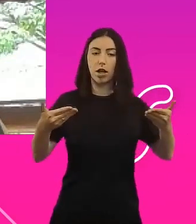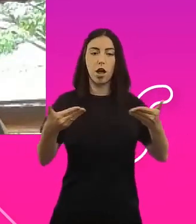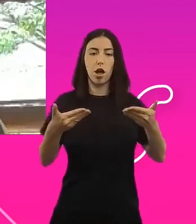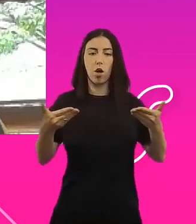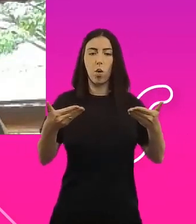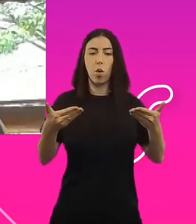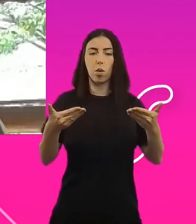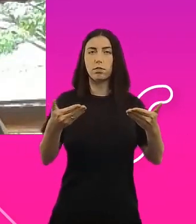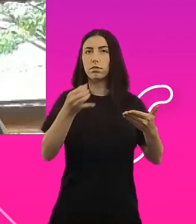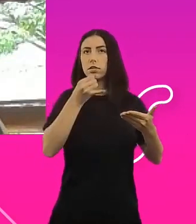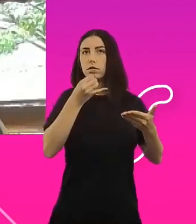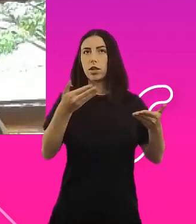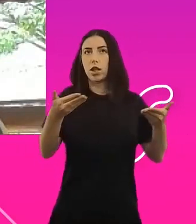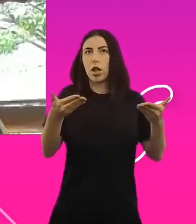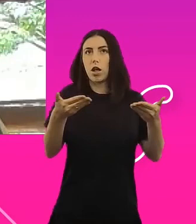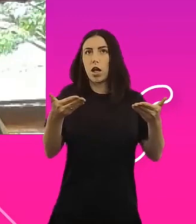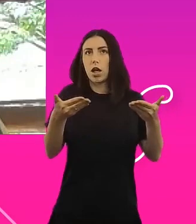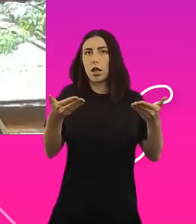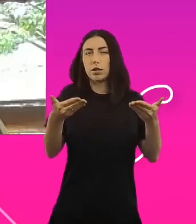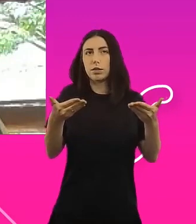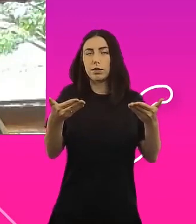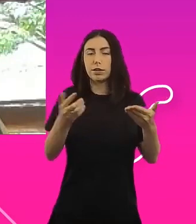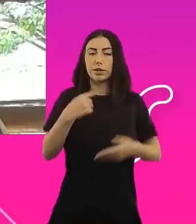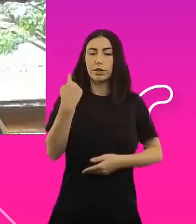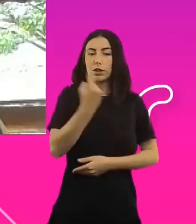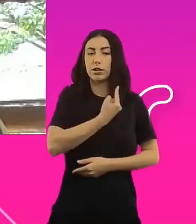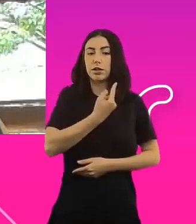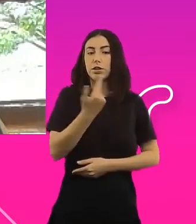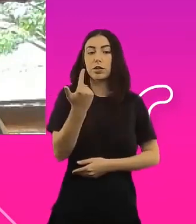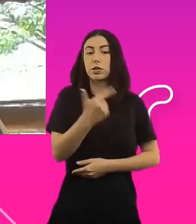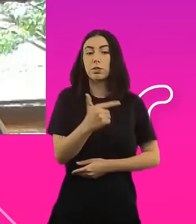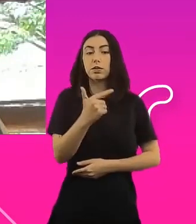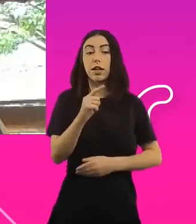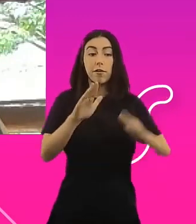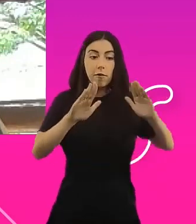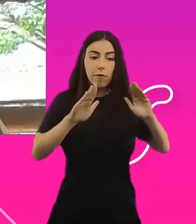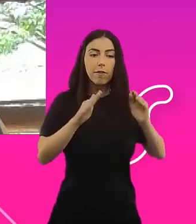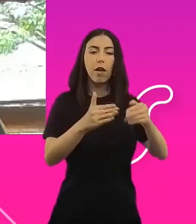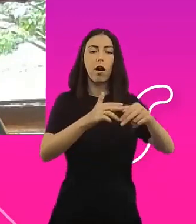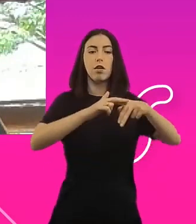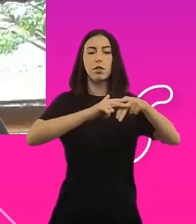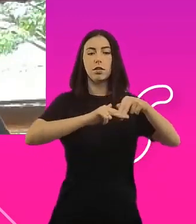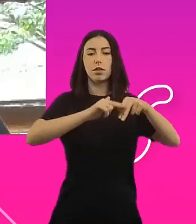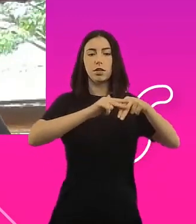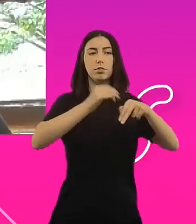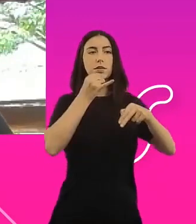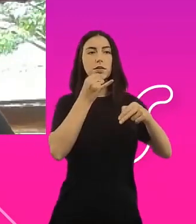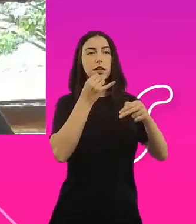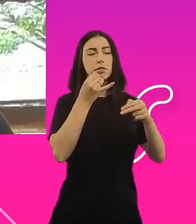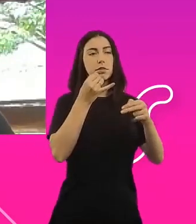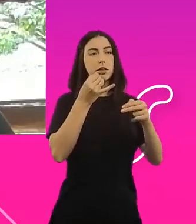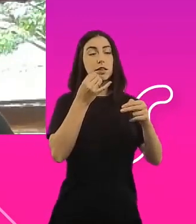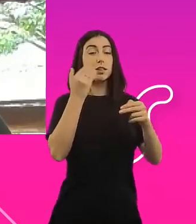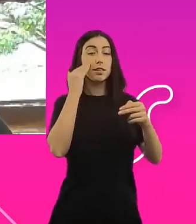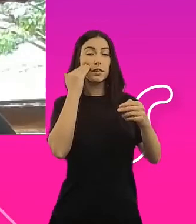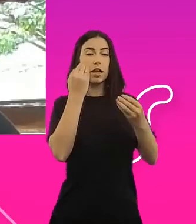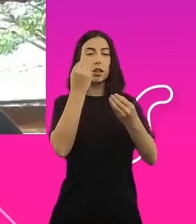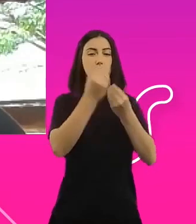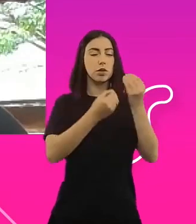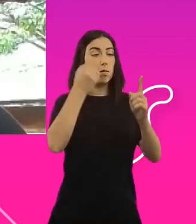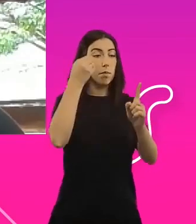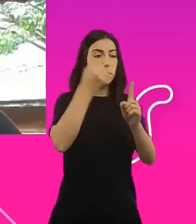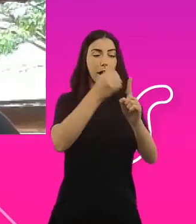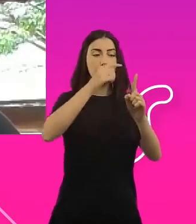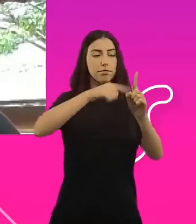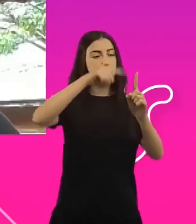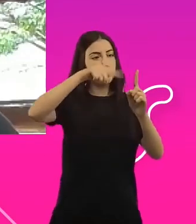temos essa classificação por gênero. Essa medição de impacto que a gente tem hoje pronta, só para responder a Clara,